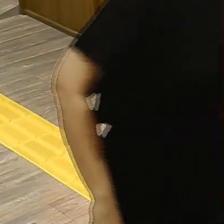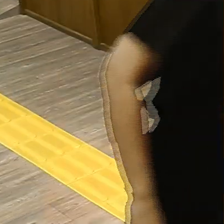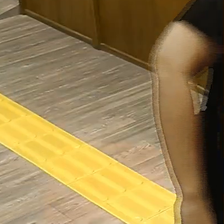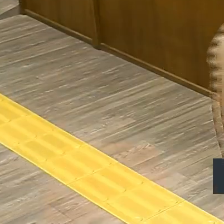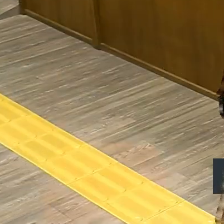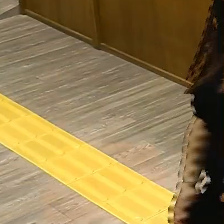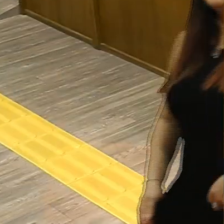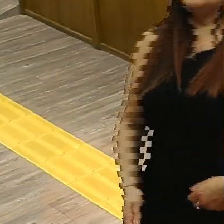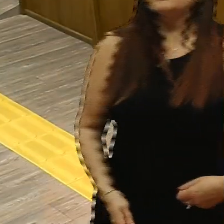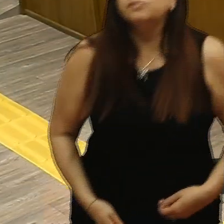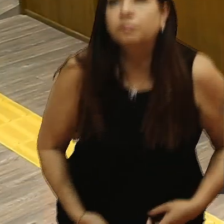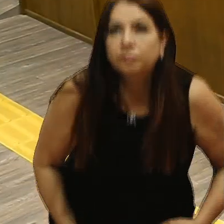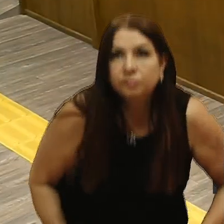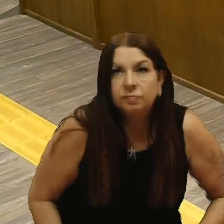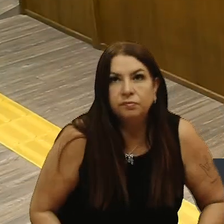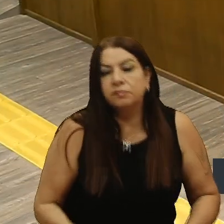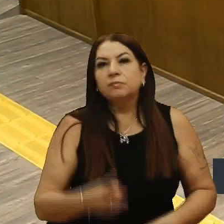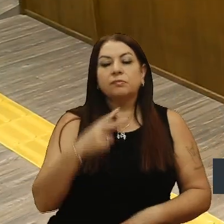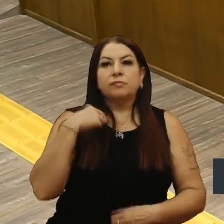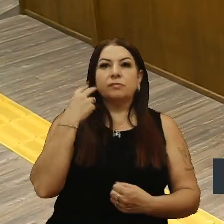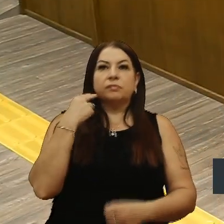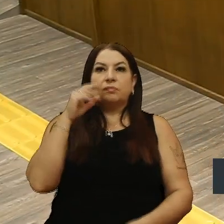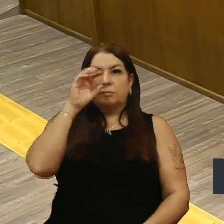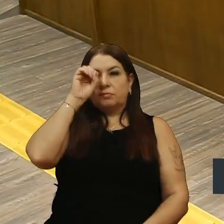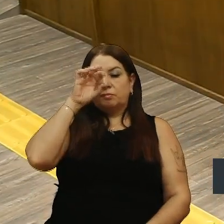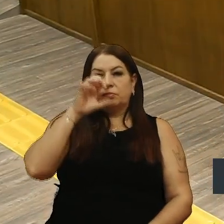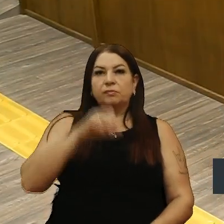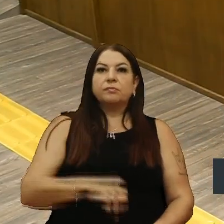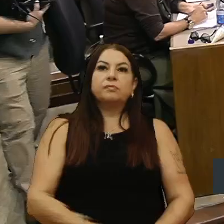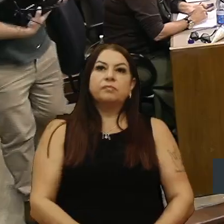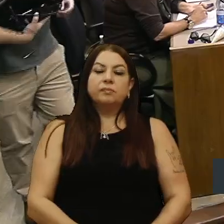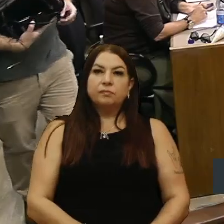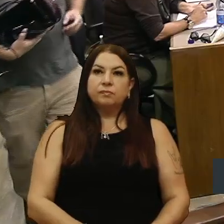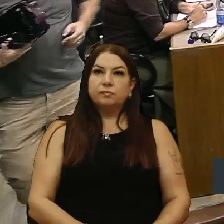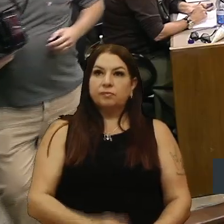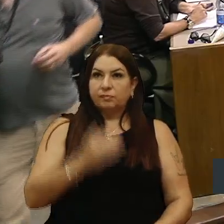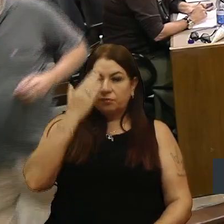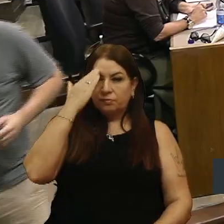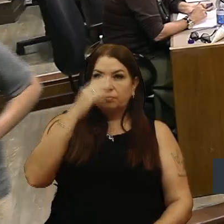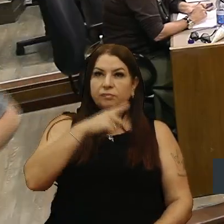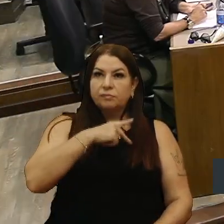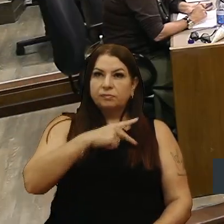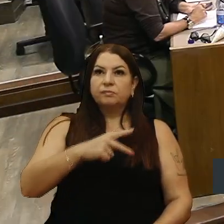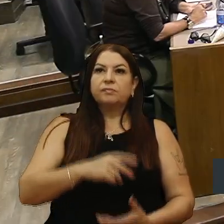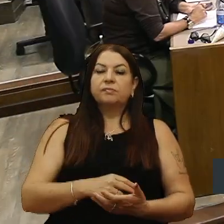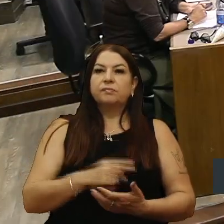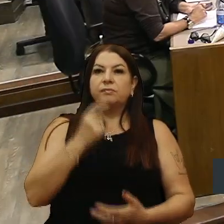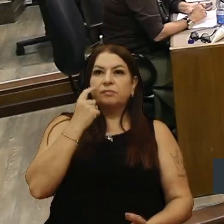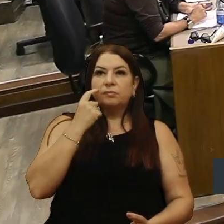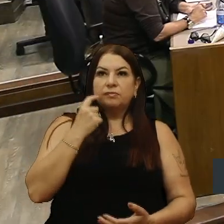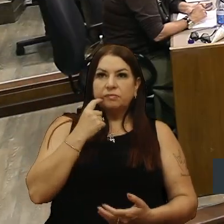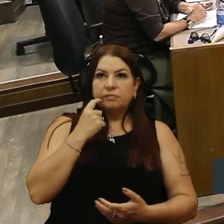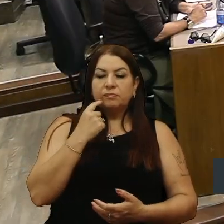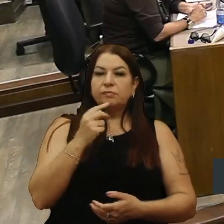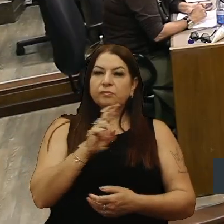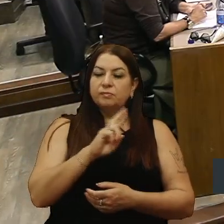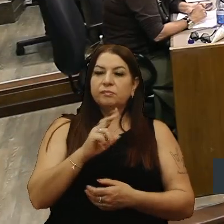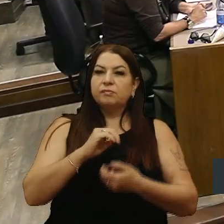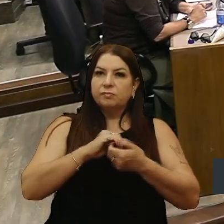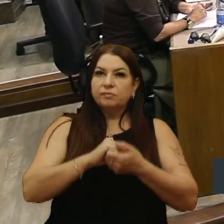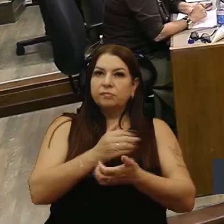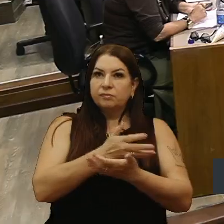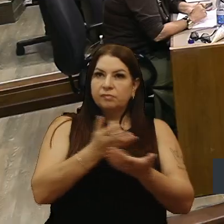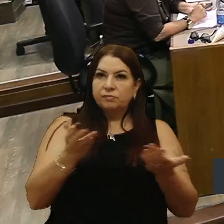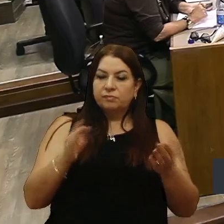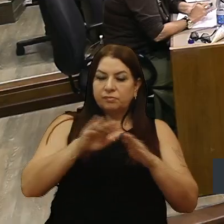vereador Bortola. Próximo inscrito, vereador Elisandro Fiuza. Obrigado, senhor presidente Wagner Petrini. Em seu nome, cumprimento